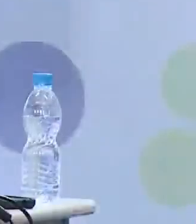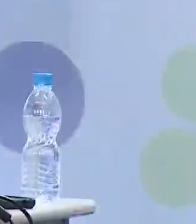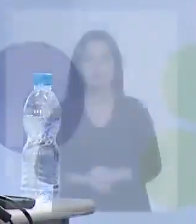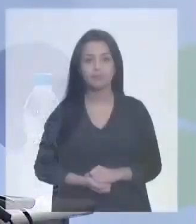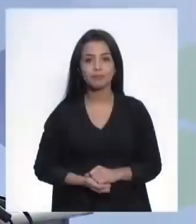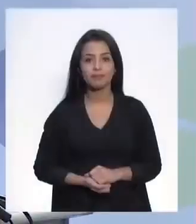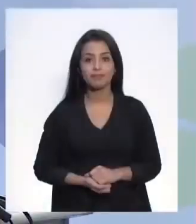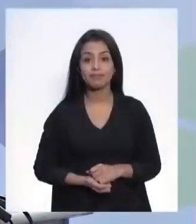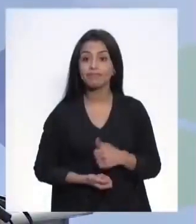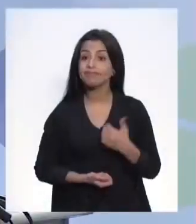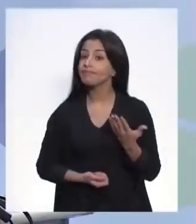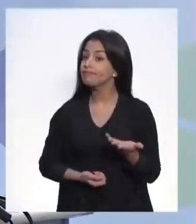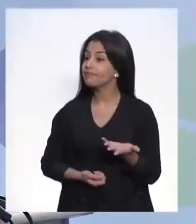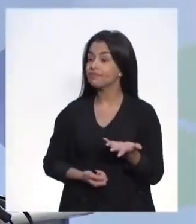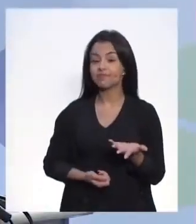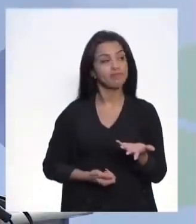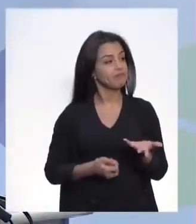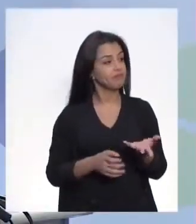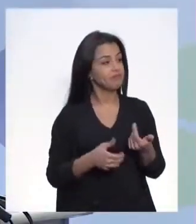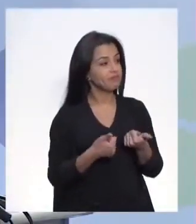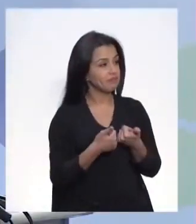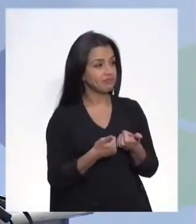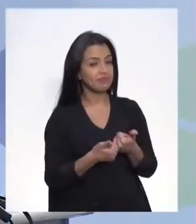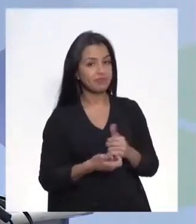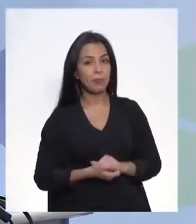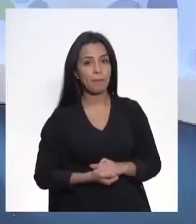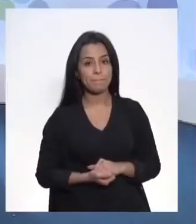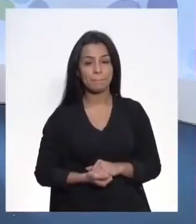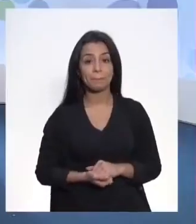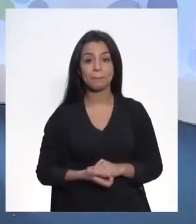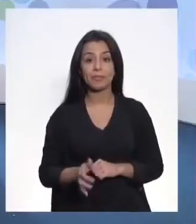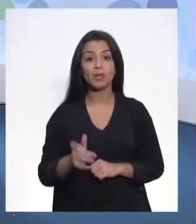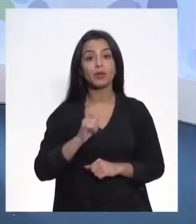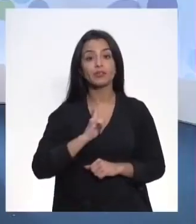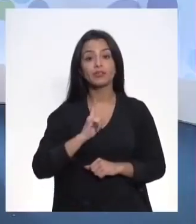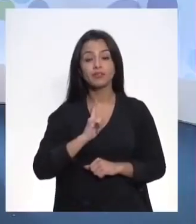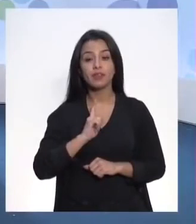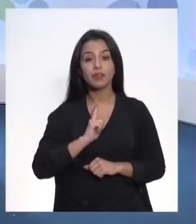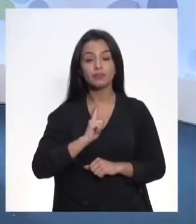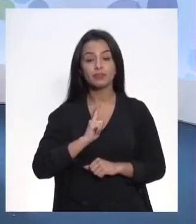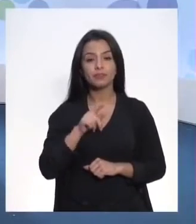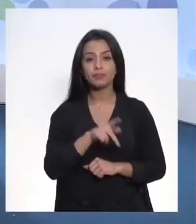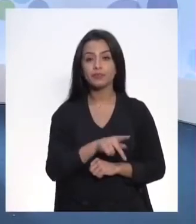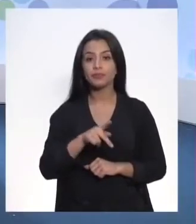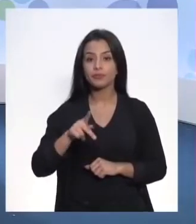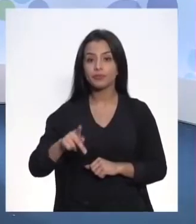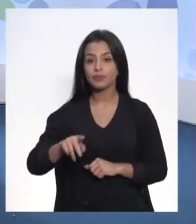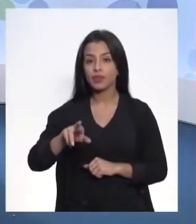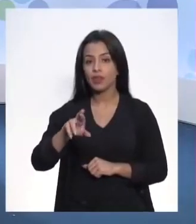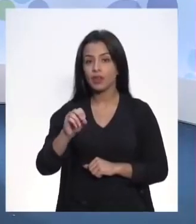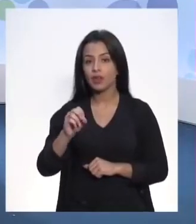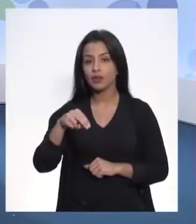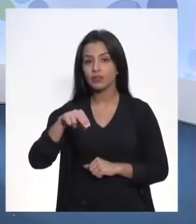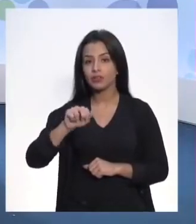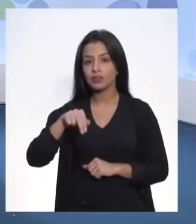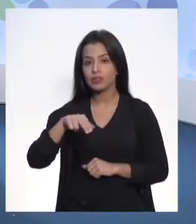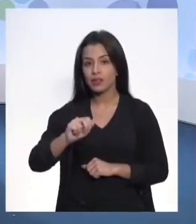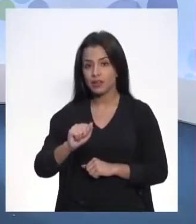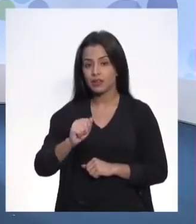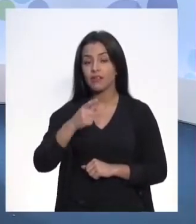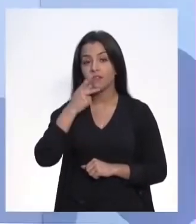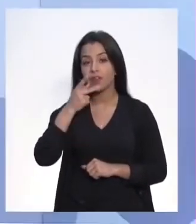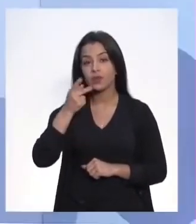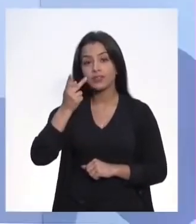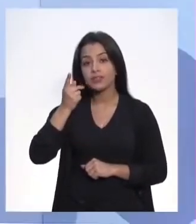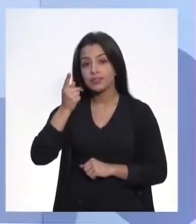E aí, Hércules? Ó, aqui, ó. A professora Rosana colocou